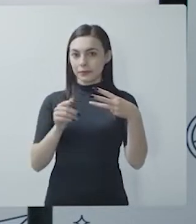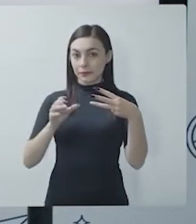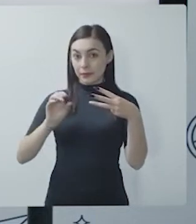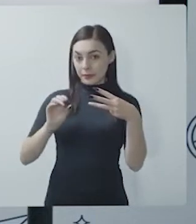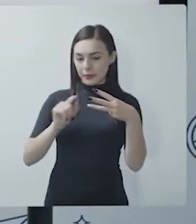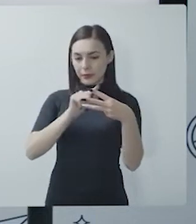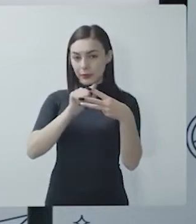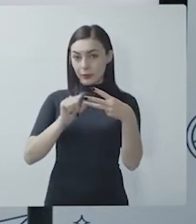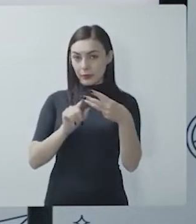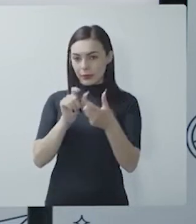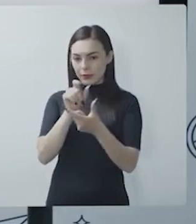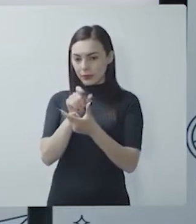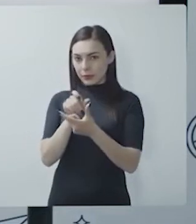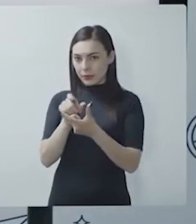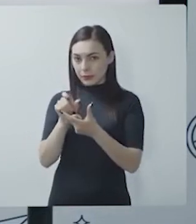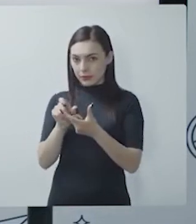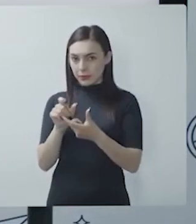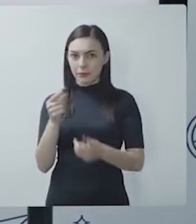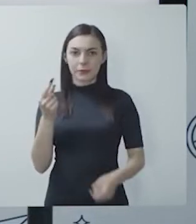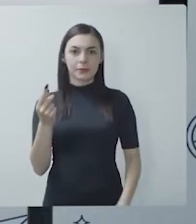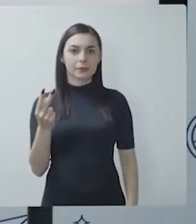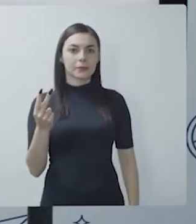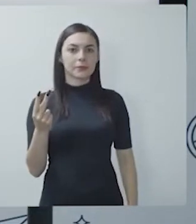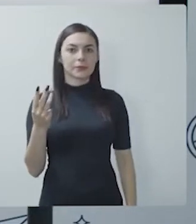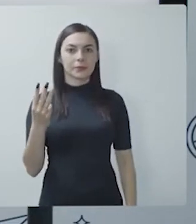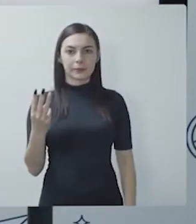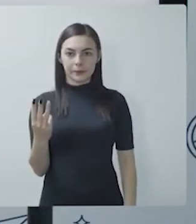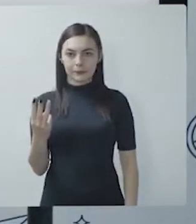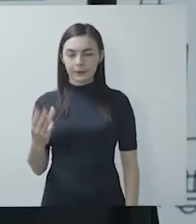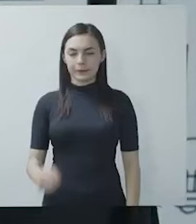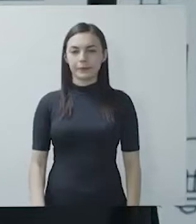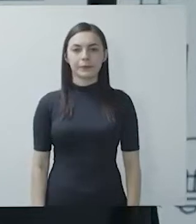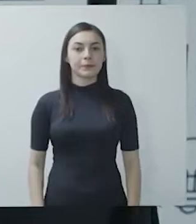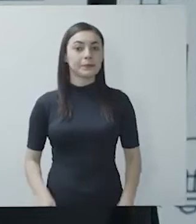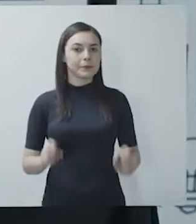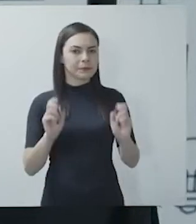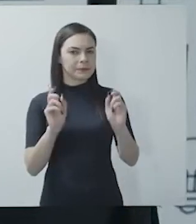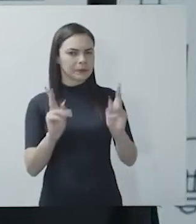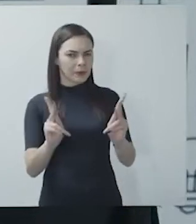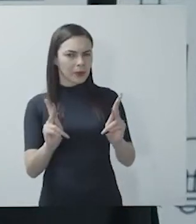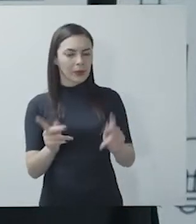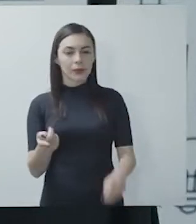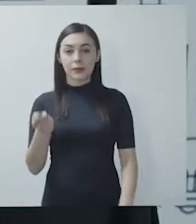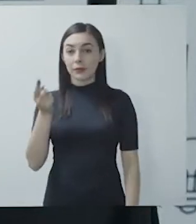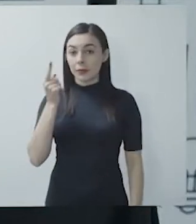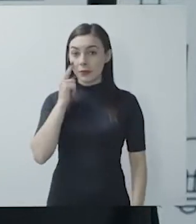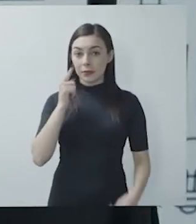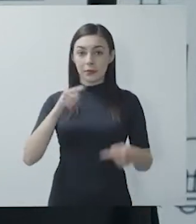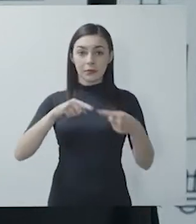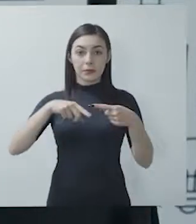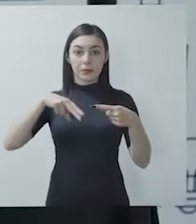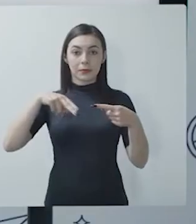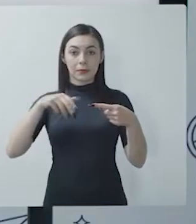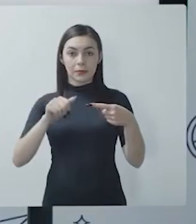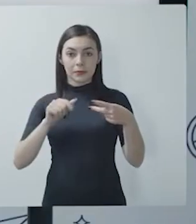3 sílabas. Uma, duas, três. Ok? Olhem lá.